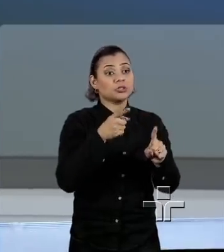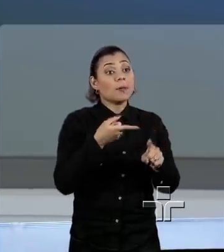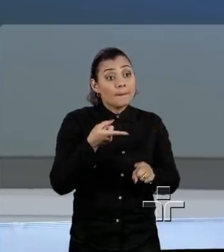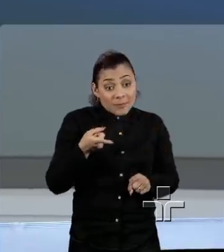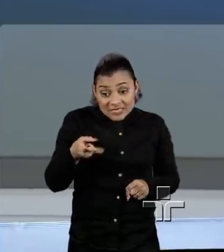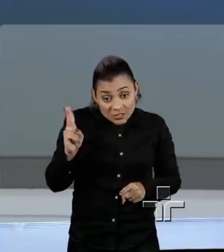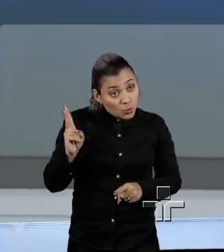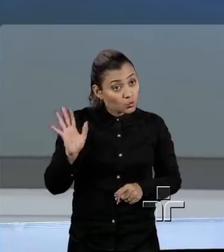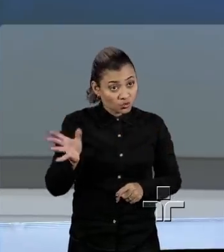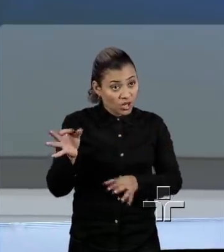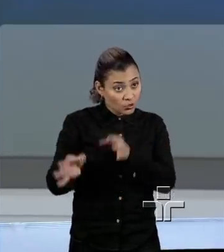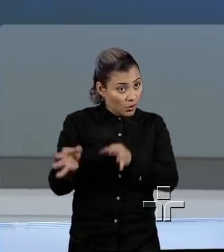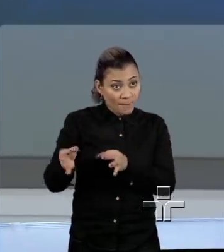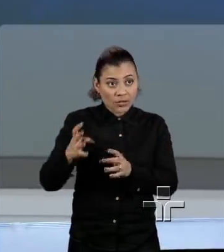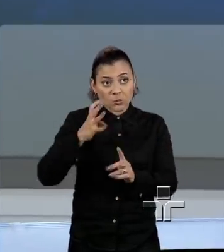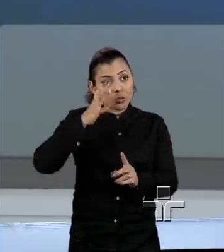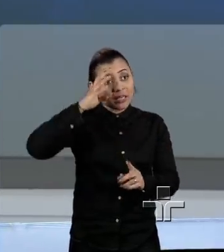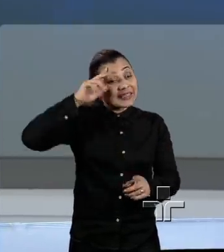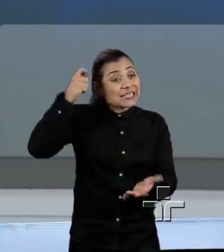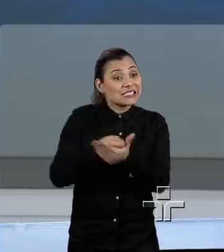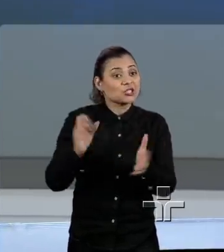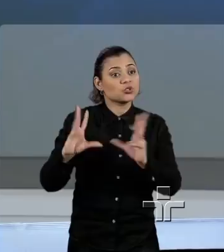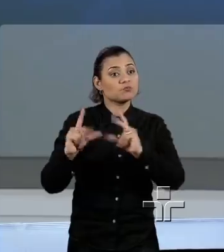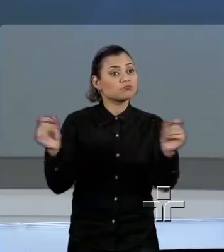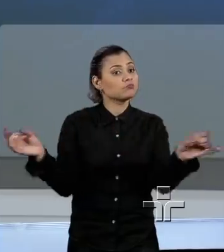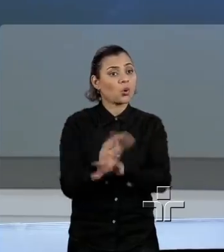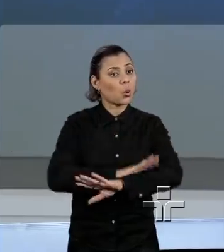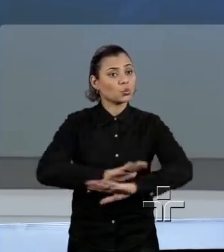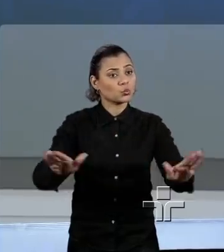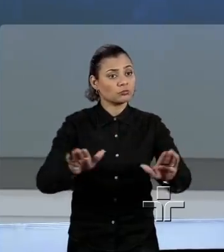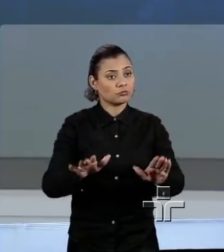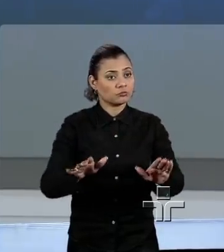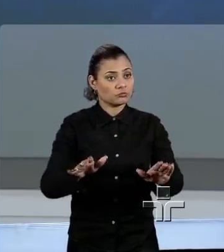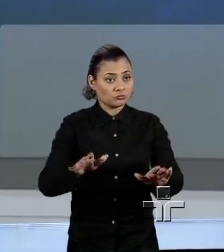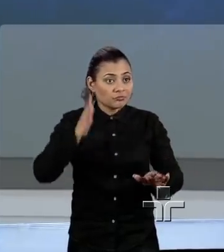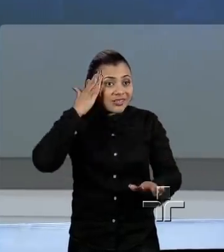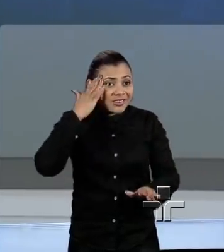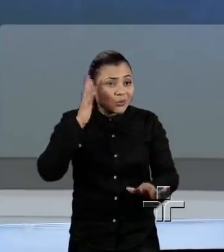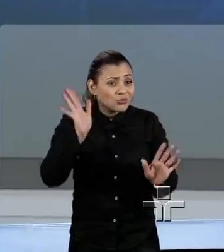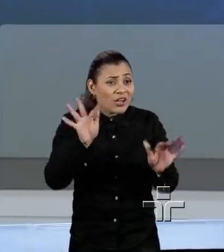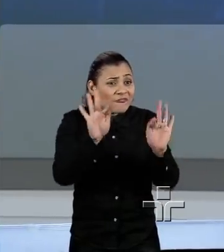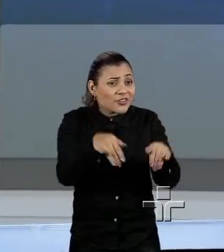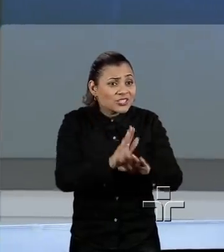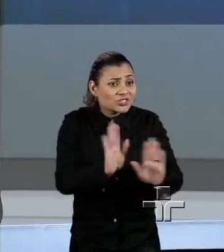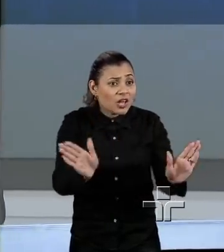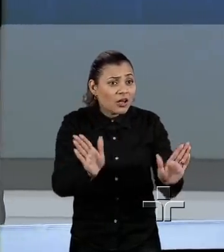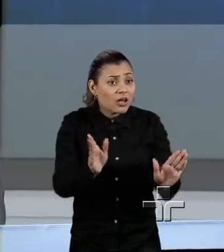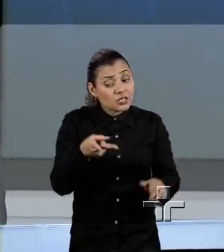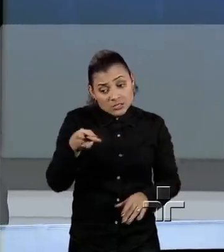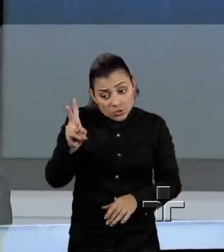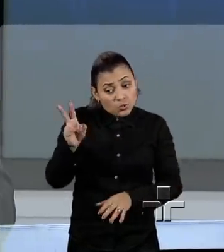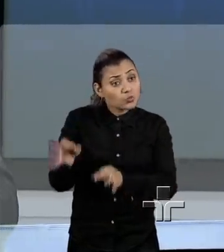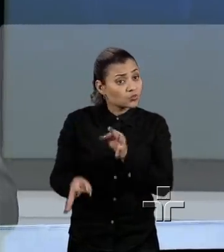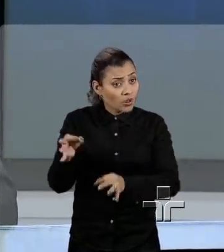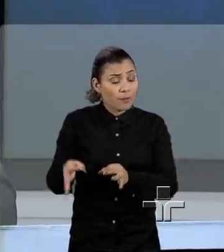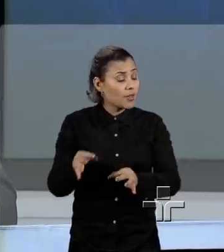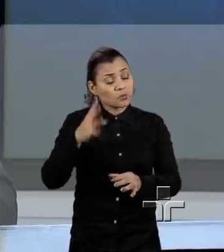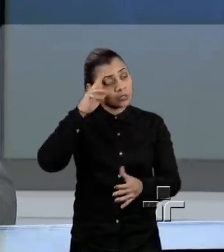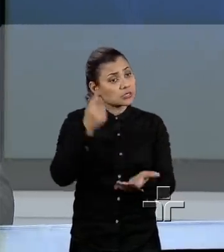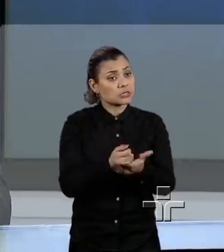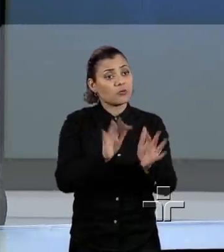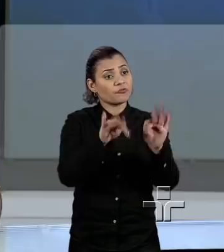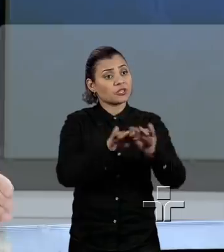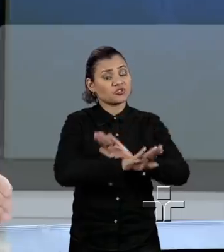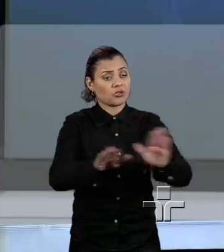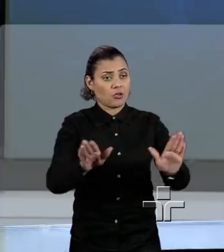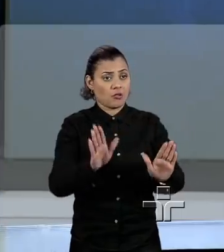segunda instância. E é por isso que aqui a discussão está nesse sentido de que, a partir da segunda instância, onde o mérito foi julgado e não